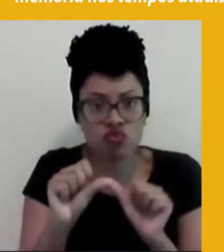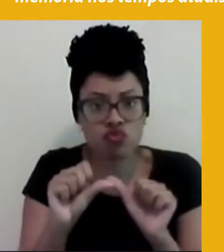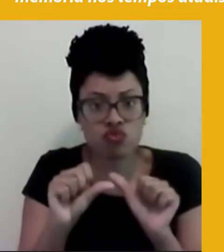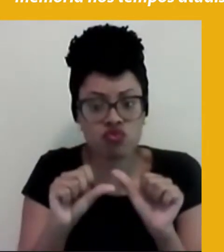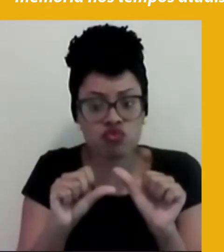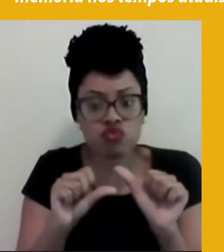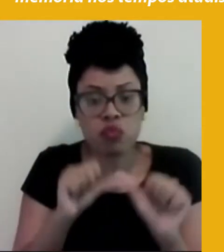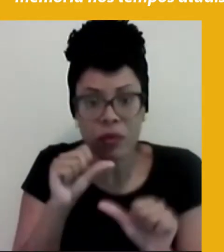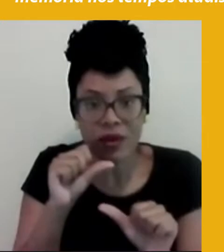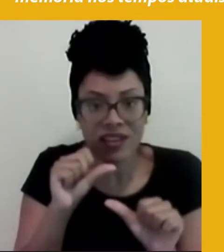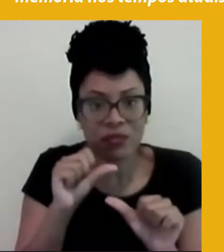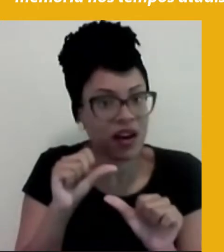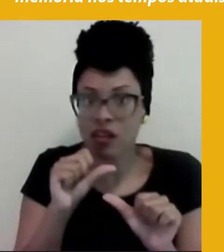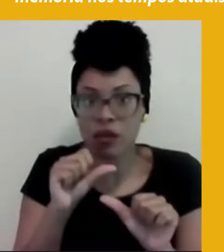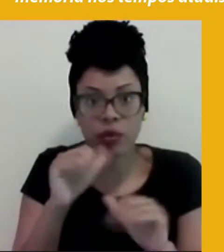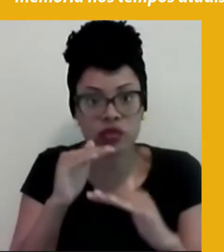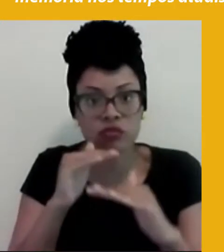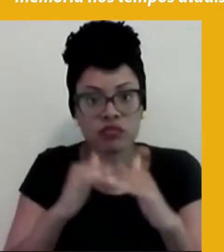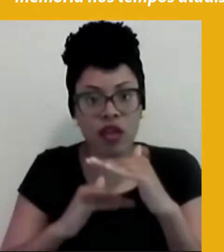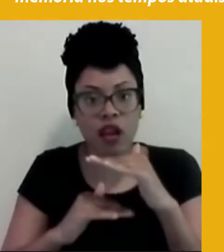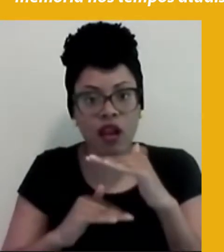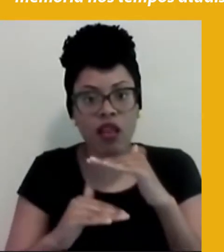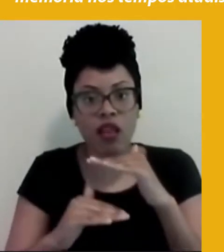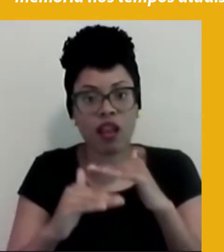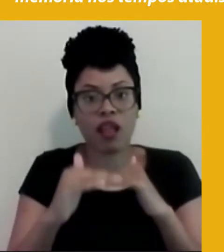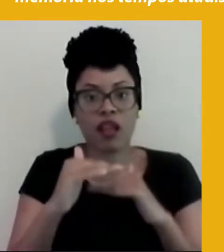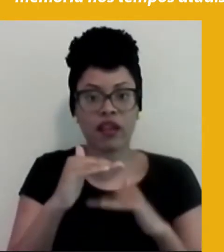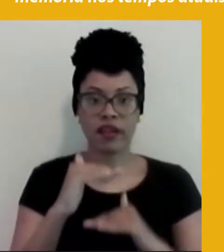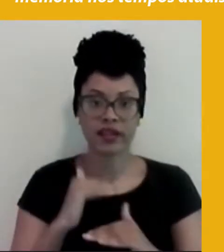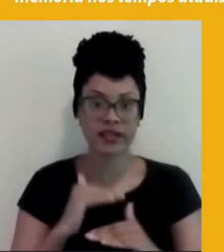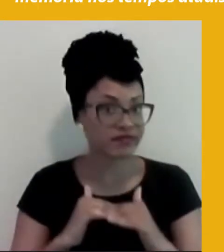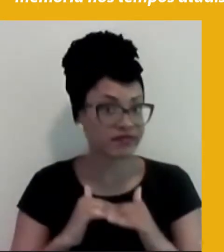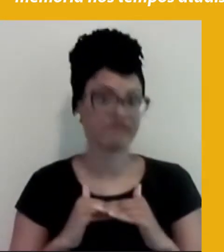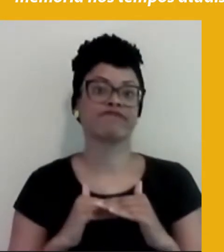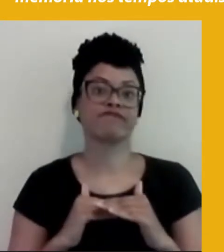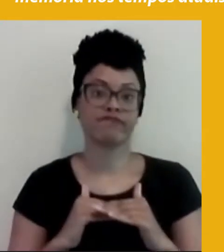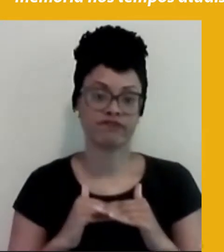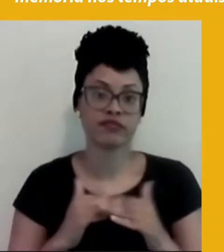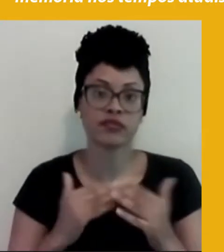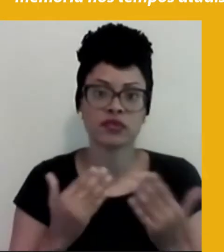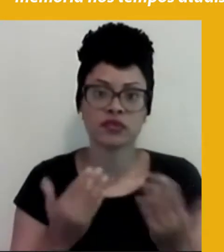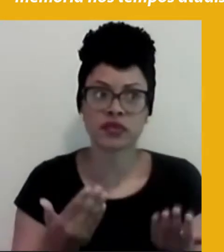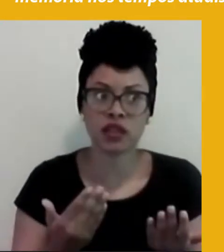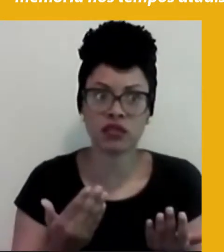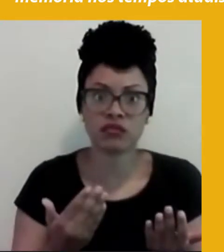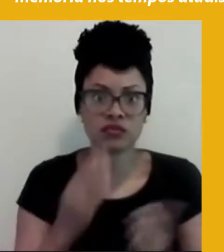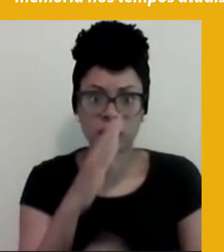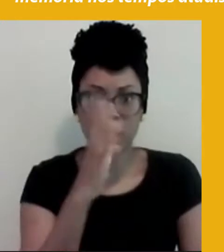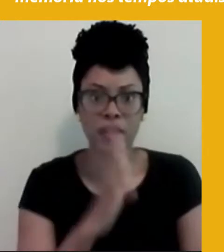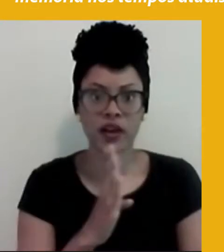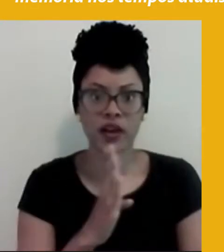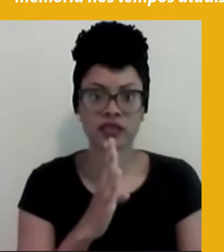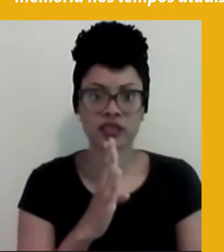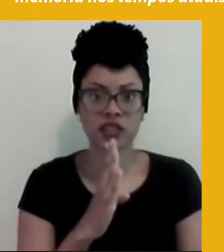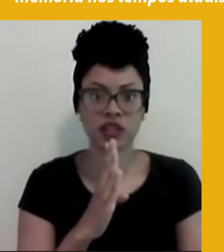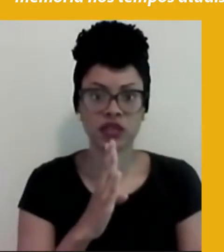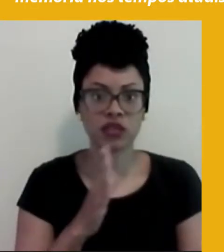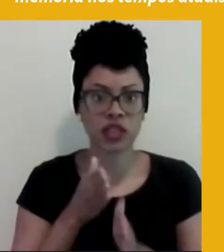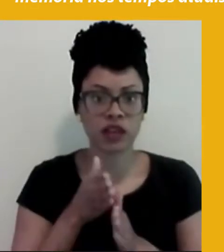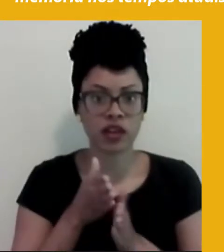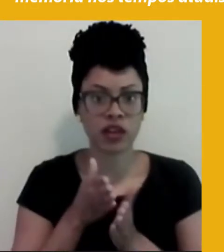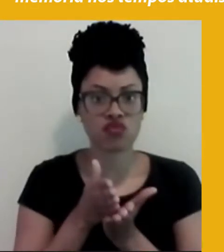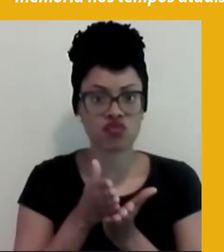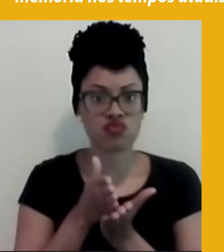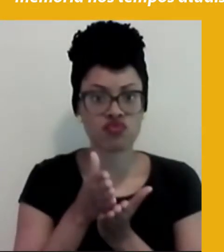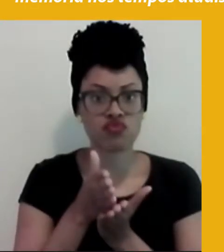Então a gente tem que entender que o Brasil saiu do trilho. A gente pode inclusive discutir se o trilho era bom, mas estava em algum trilho no início do século XXI